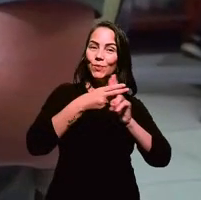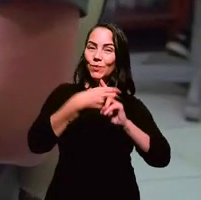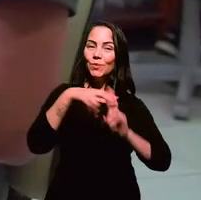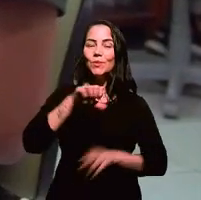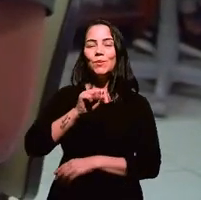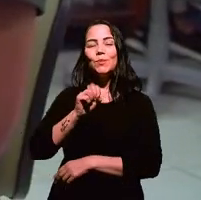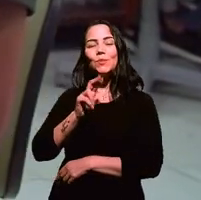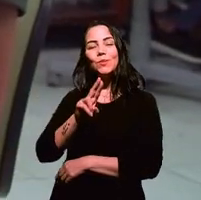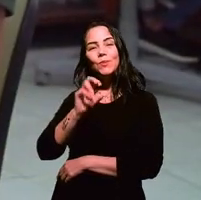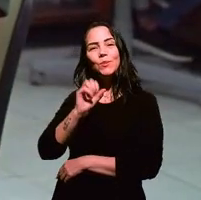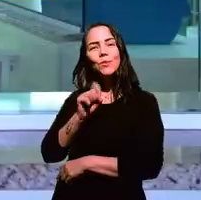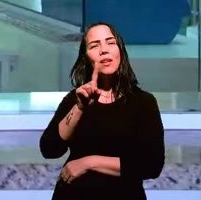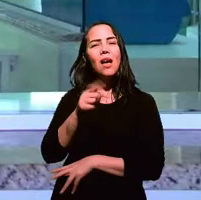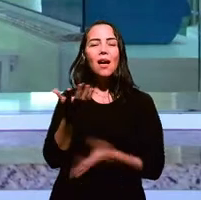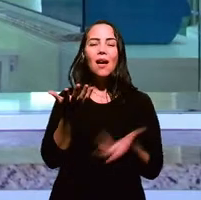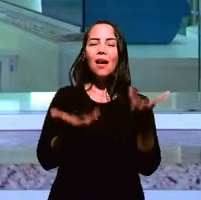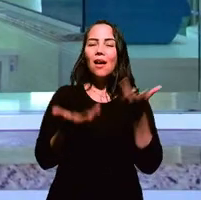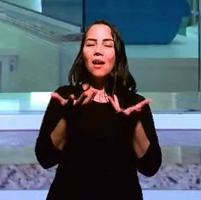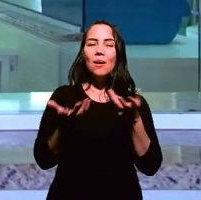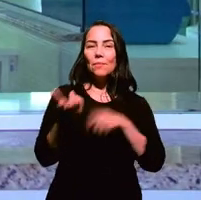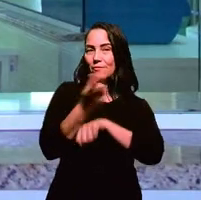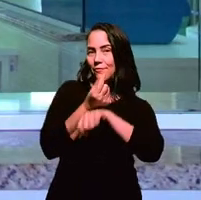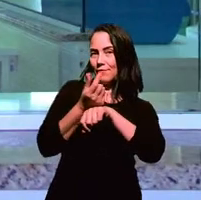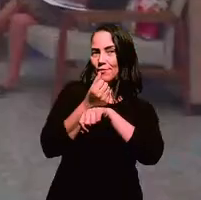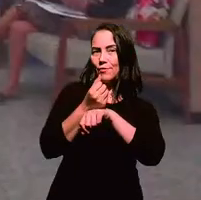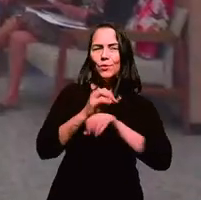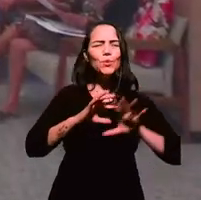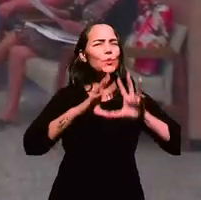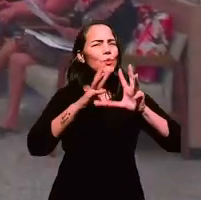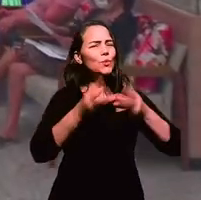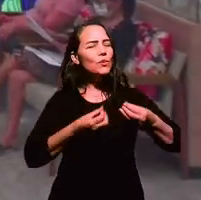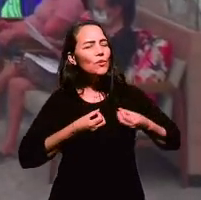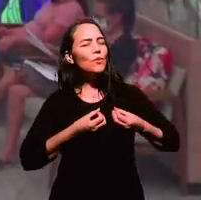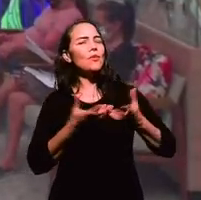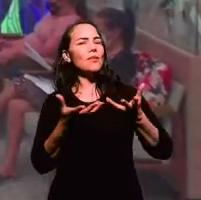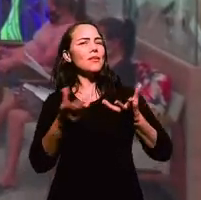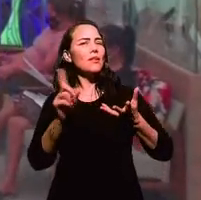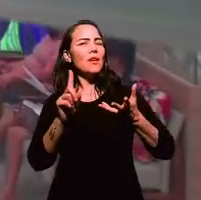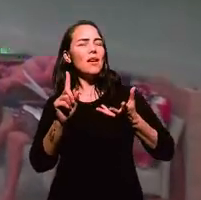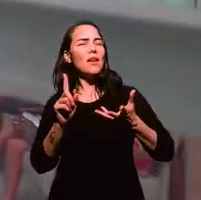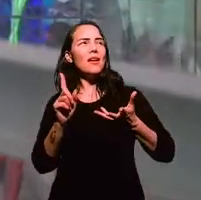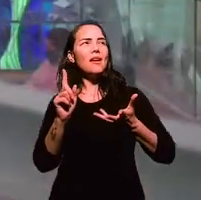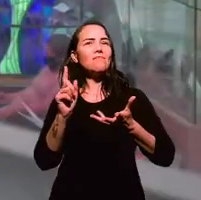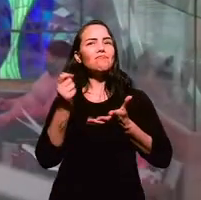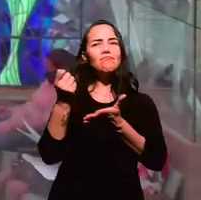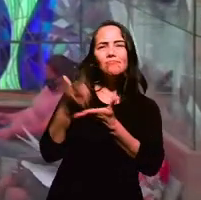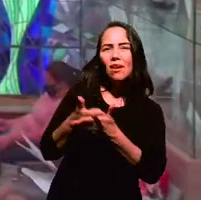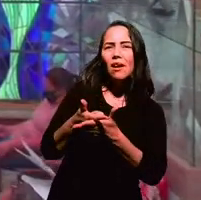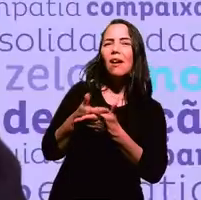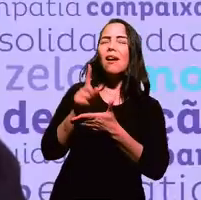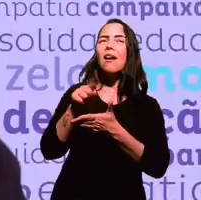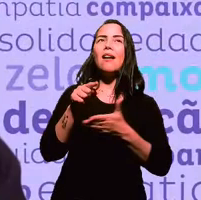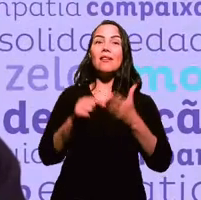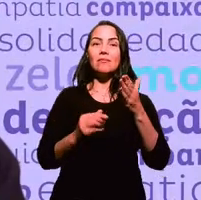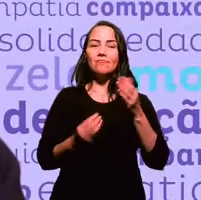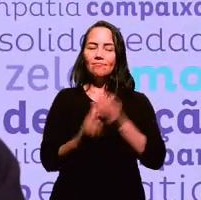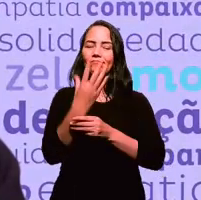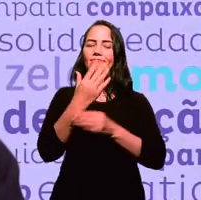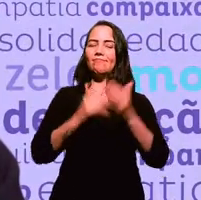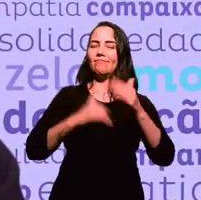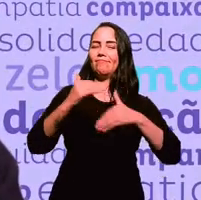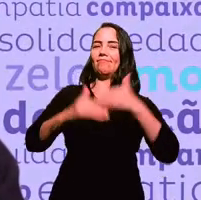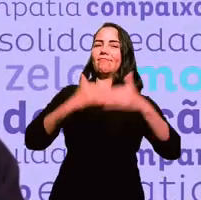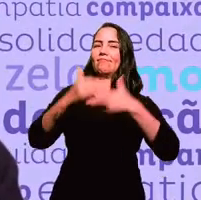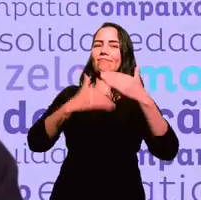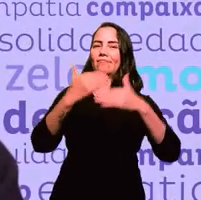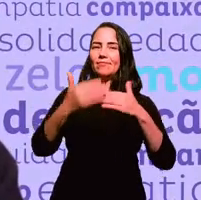equilíbrio financeiro, né? Toda doação não é para o custeio e sim para investimento. Eu quero trazer aqui